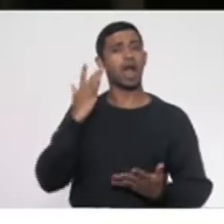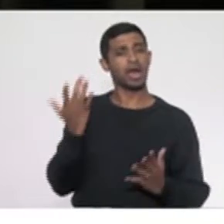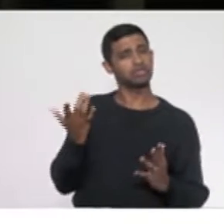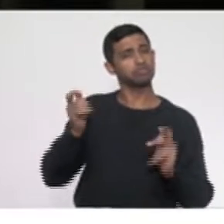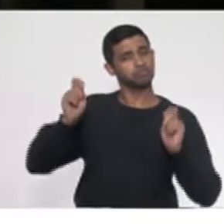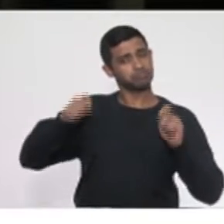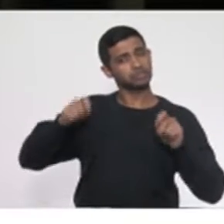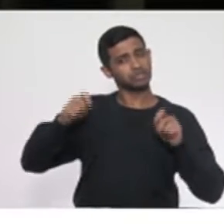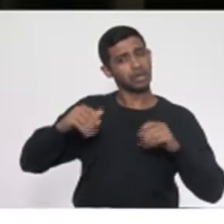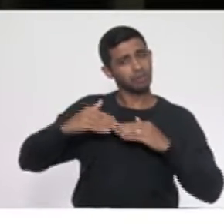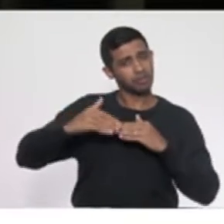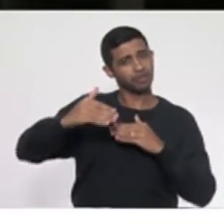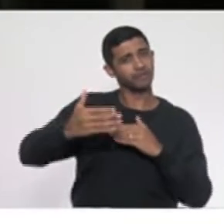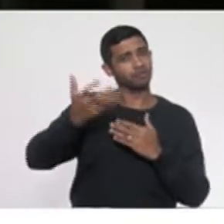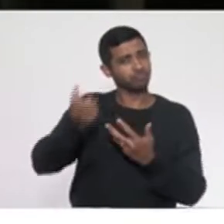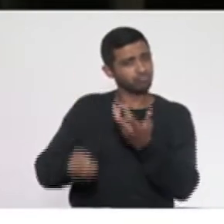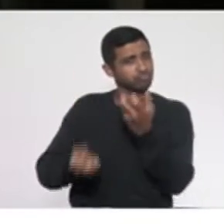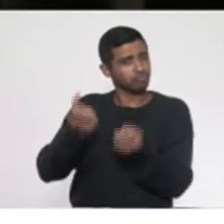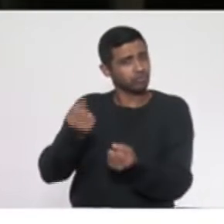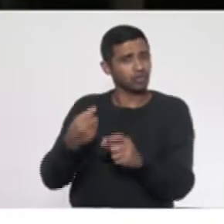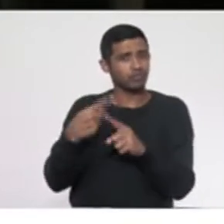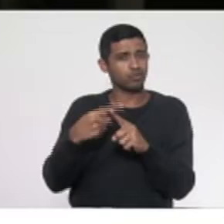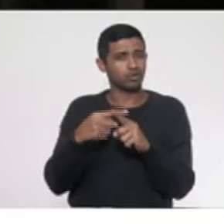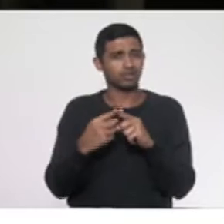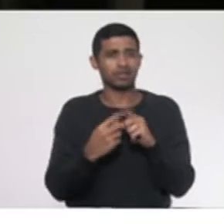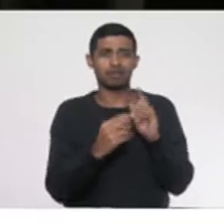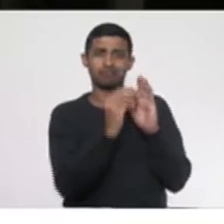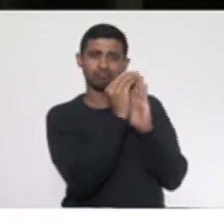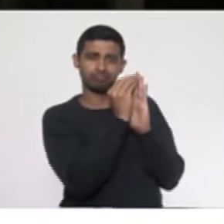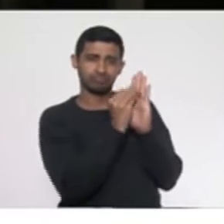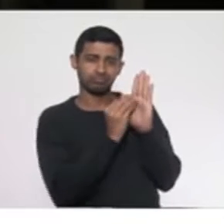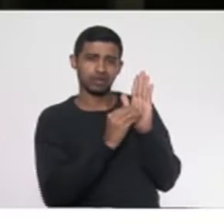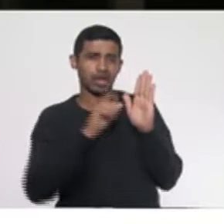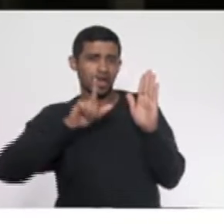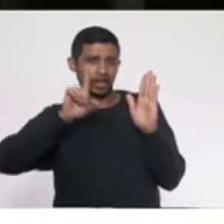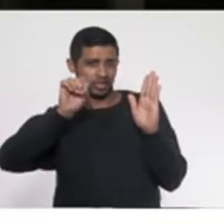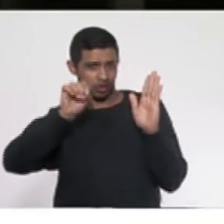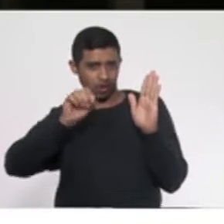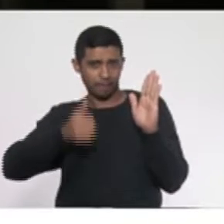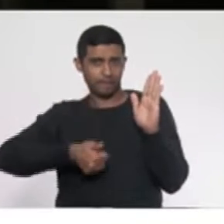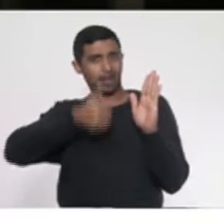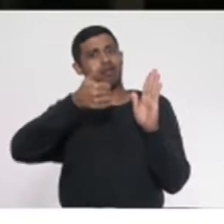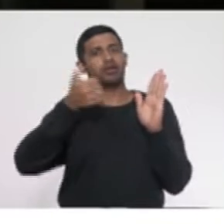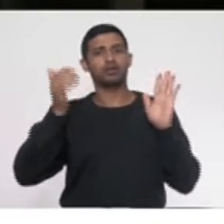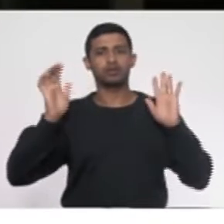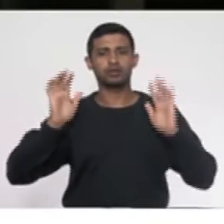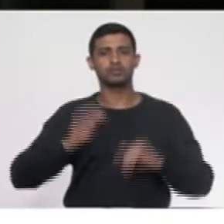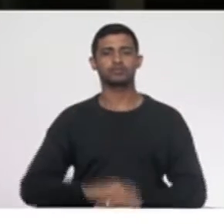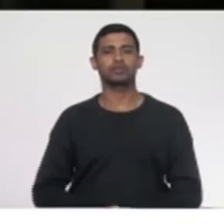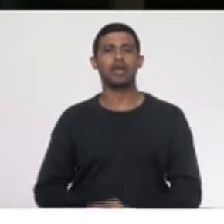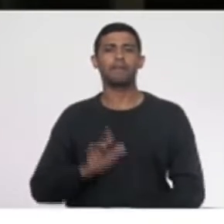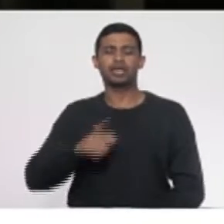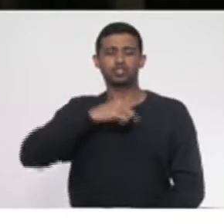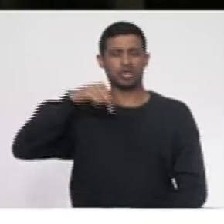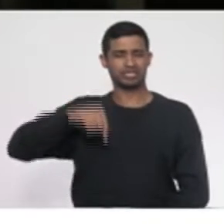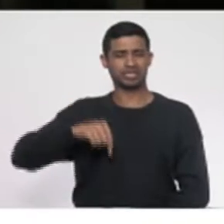ser acolhidas, porque melhora a qualidade da LDO. Nós não estamos aqui, nessas emendas,